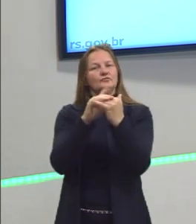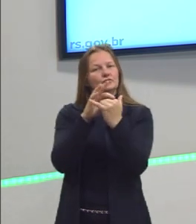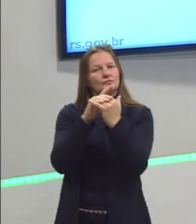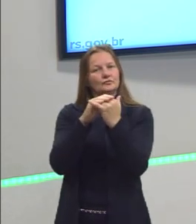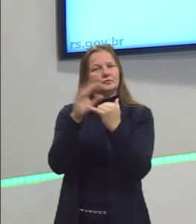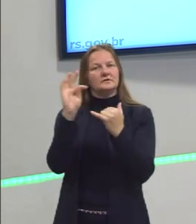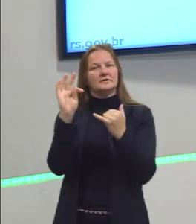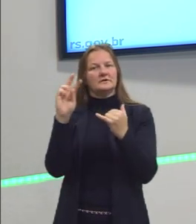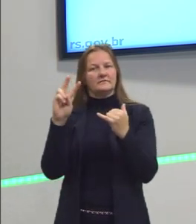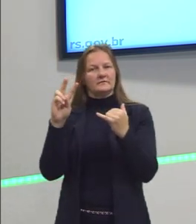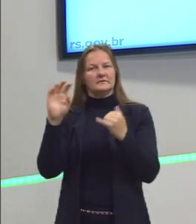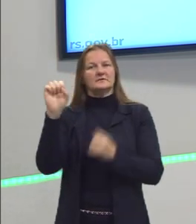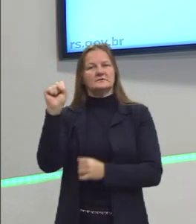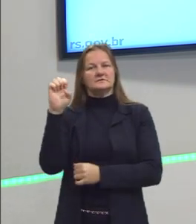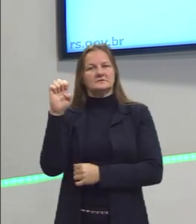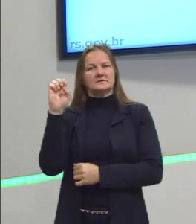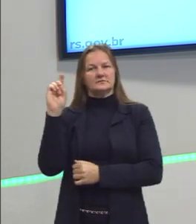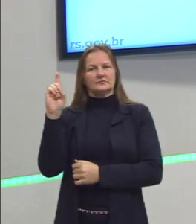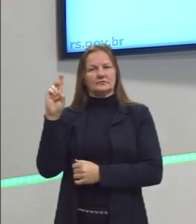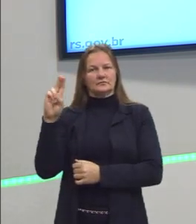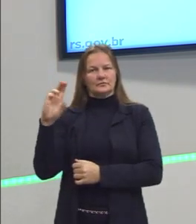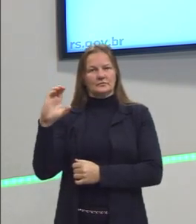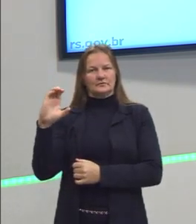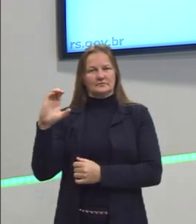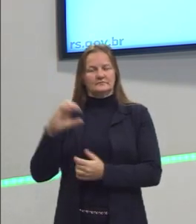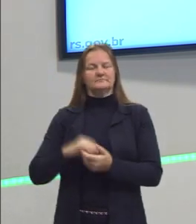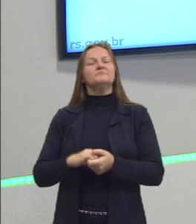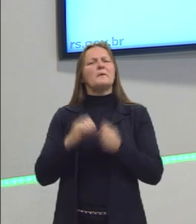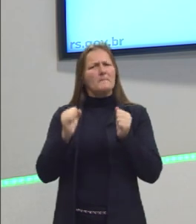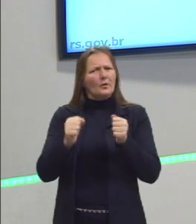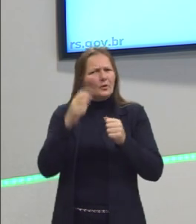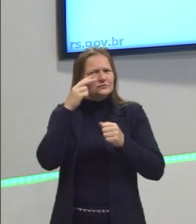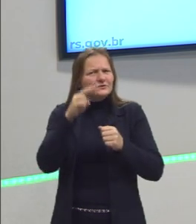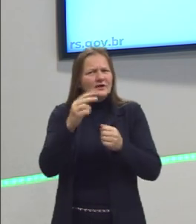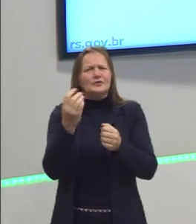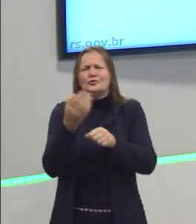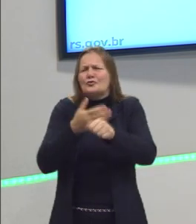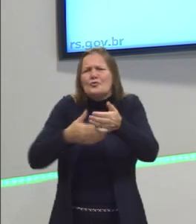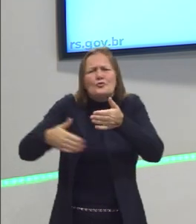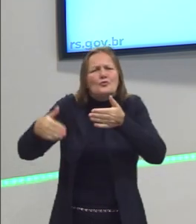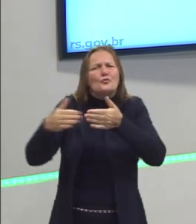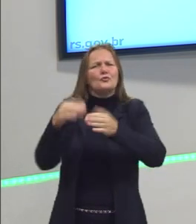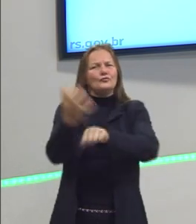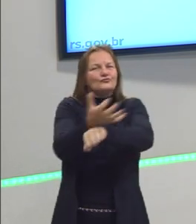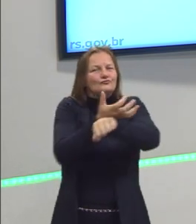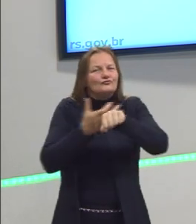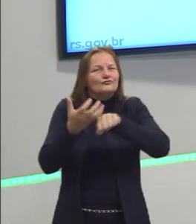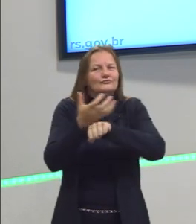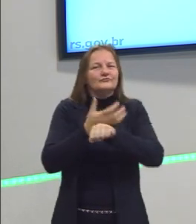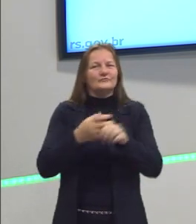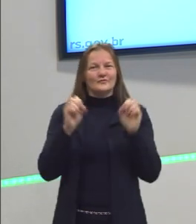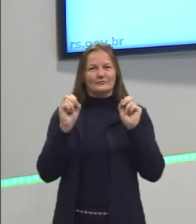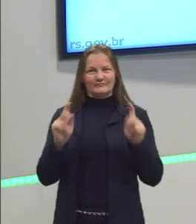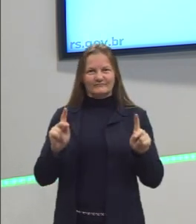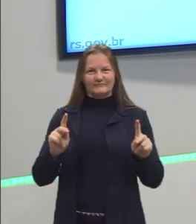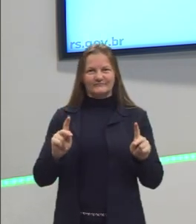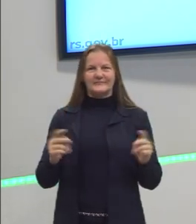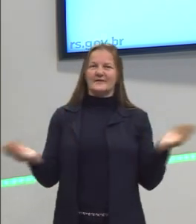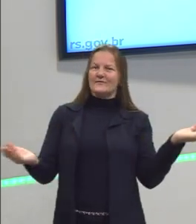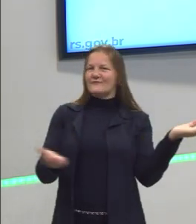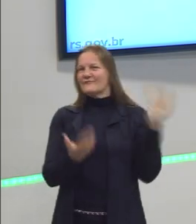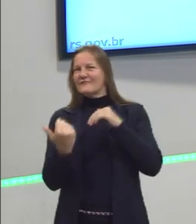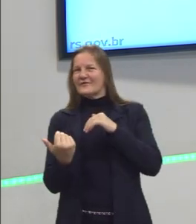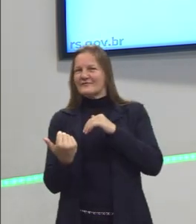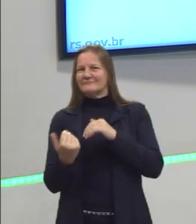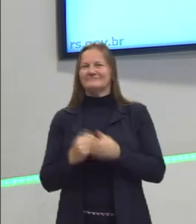para você ir lá e buscar essas aulas e assistir essas aulas de todos os componentes curriculares Ok então vamos